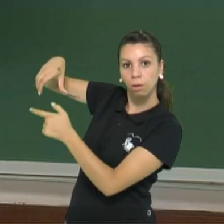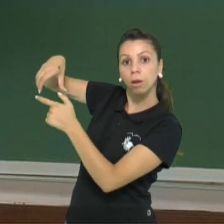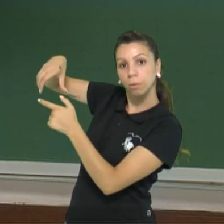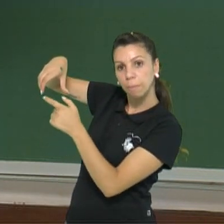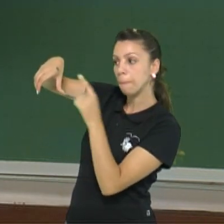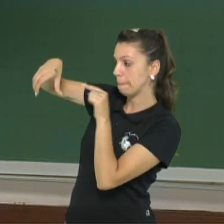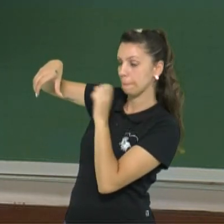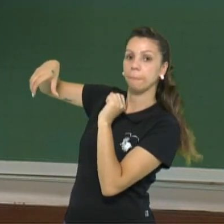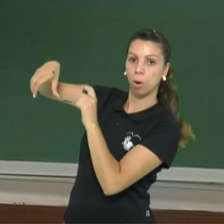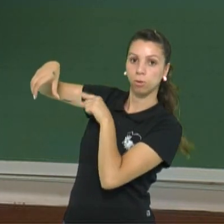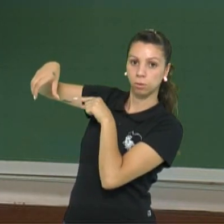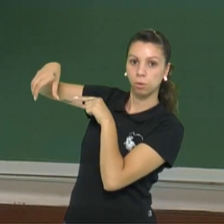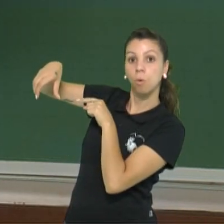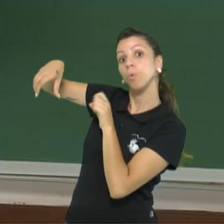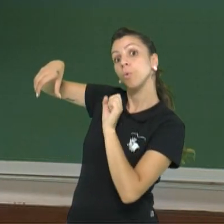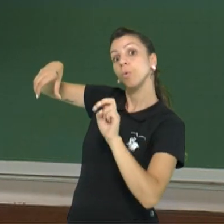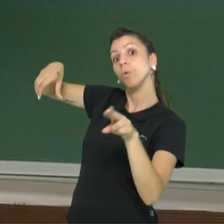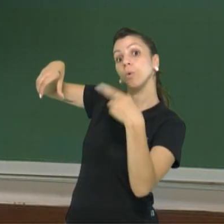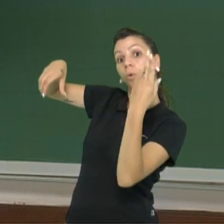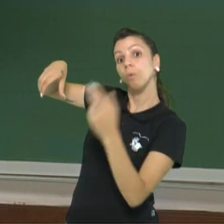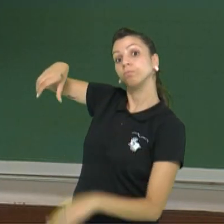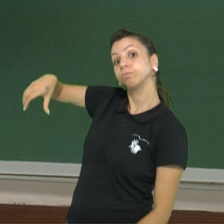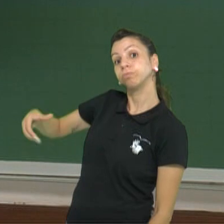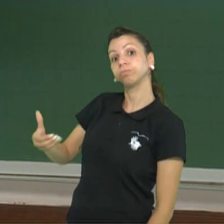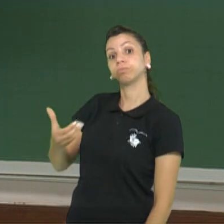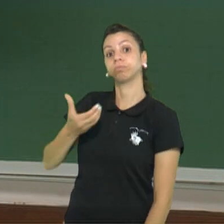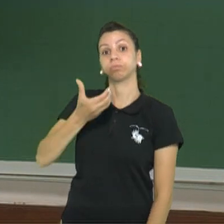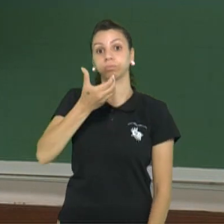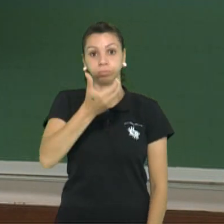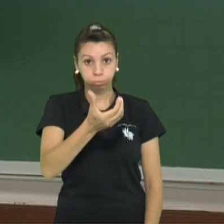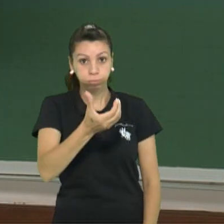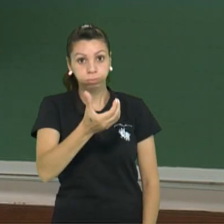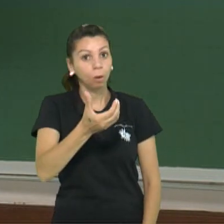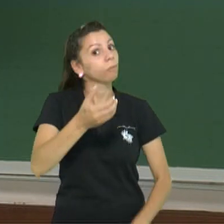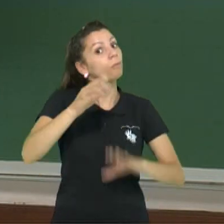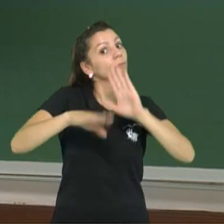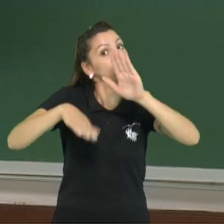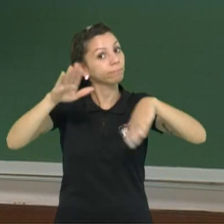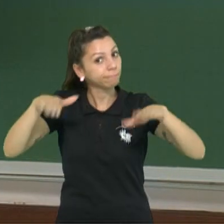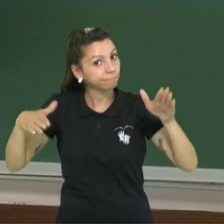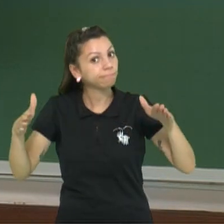para baixo ou pode ser voltado para cima. Ok?